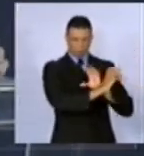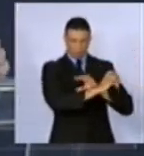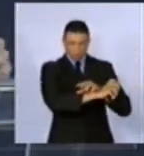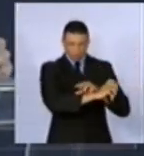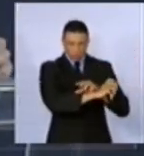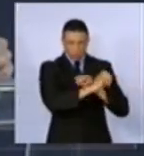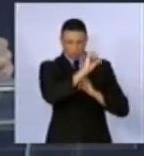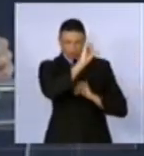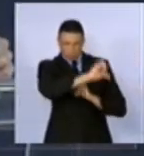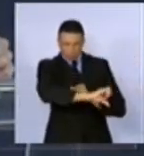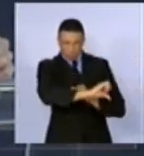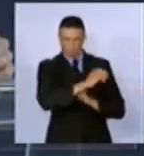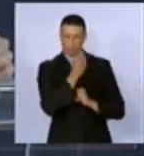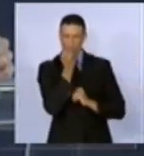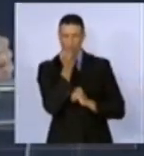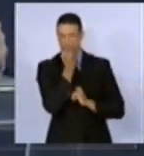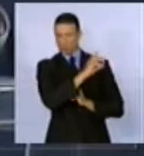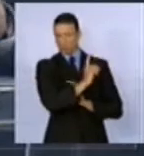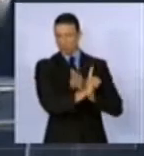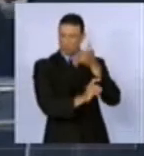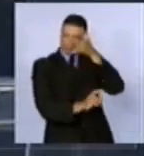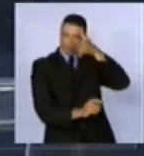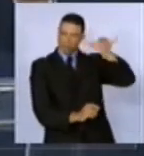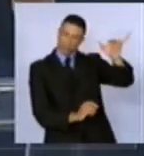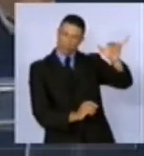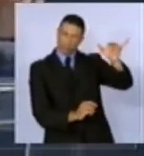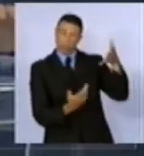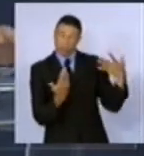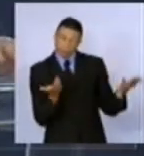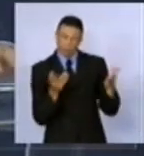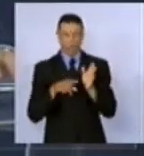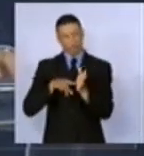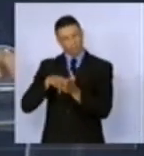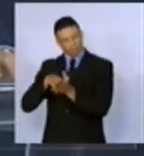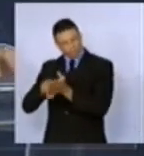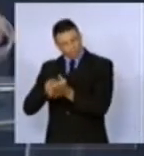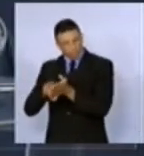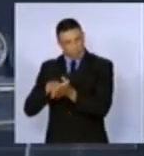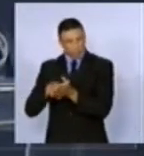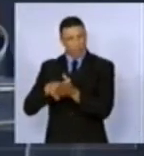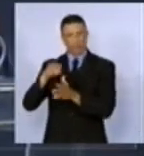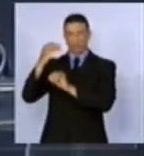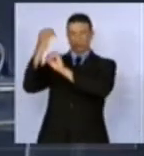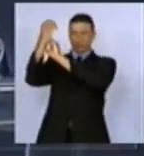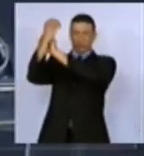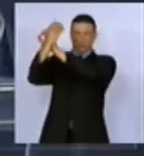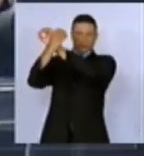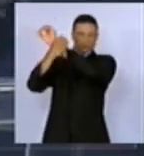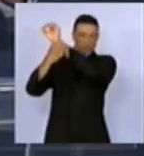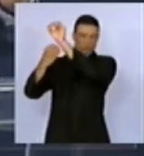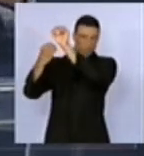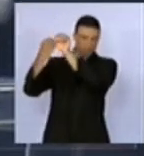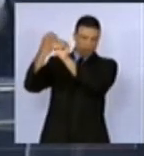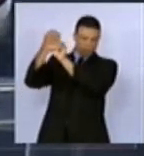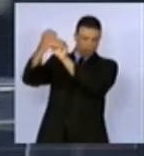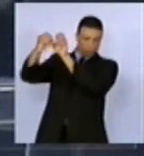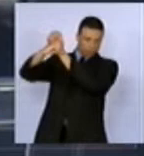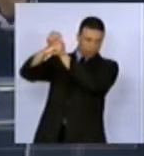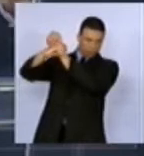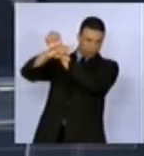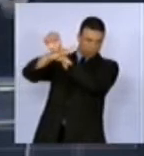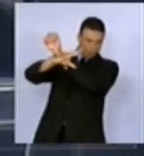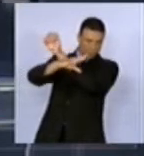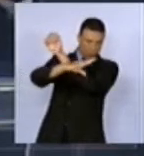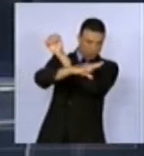aspectos né nessa questão do monitoramento da cana-de-açúcar a gente queria desenvolver através das imagens a terceira mostrar que aonde que a cama está